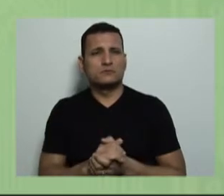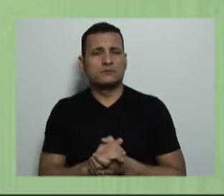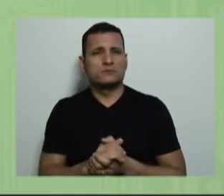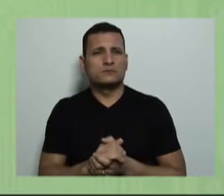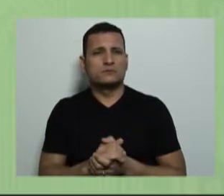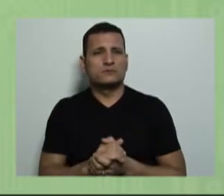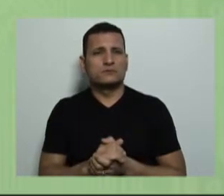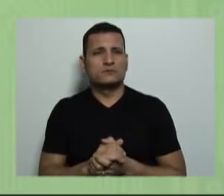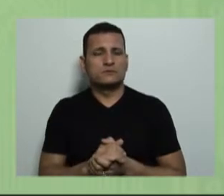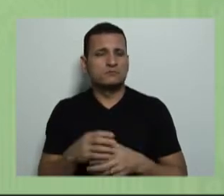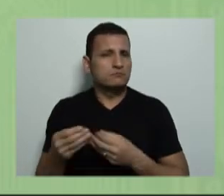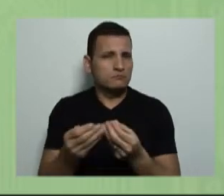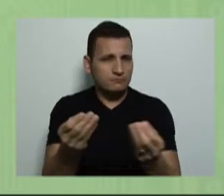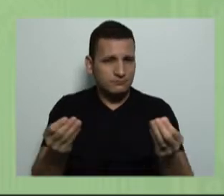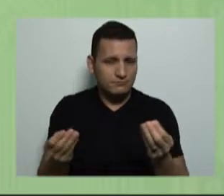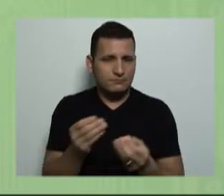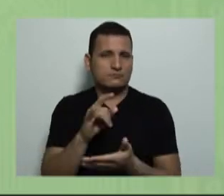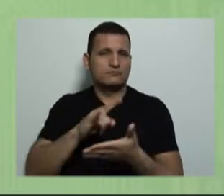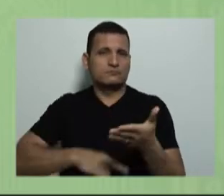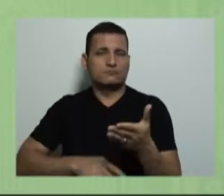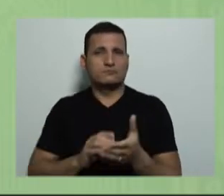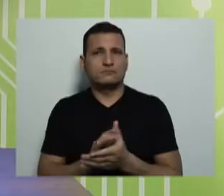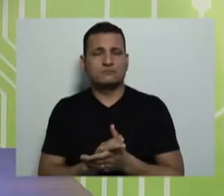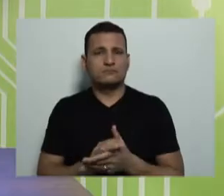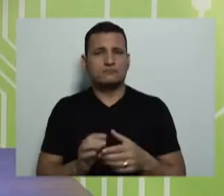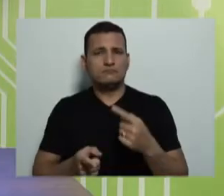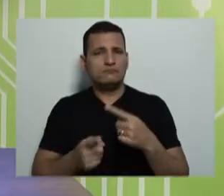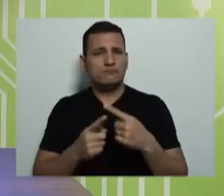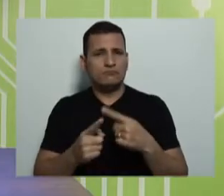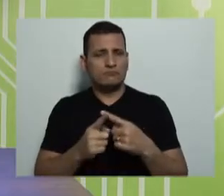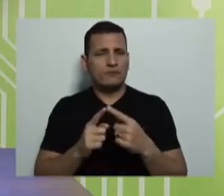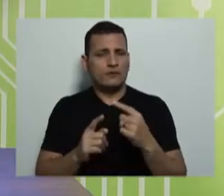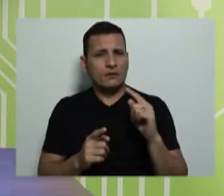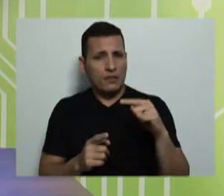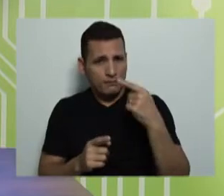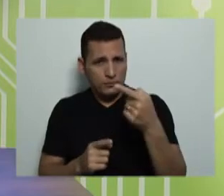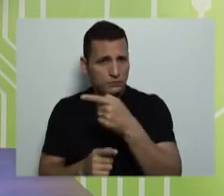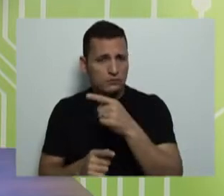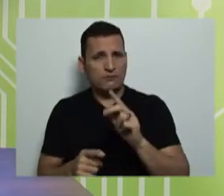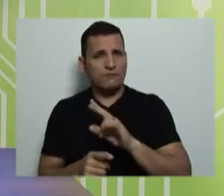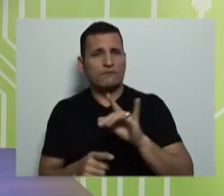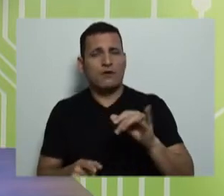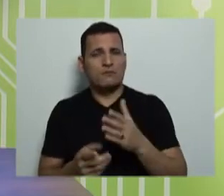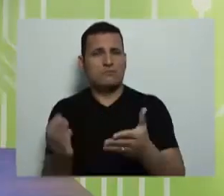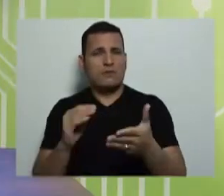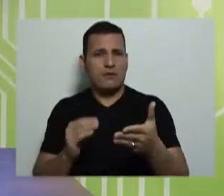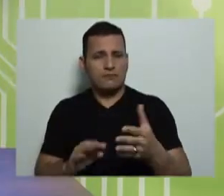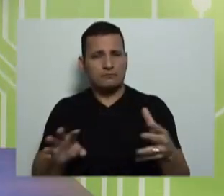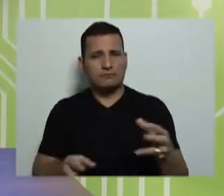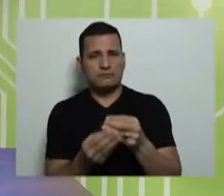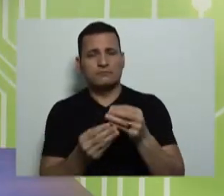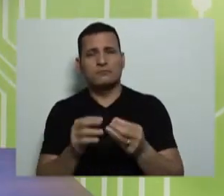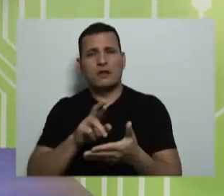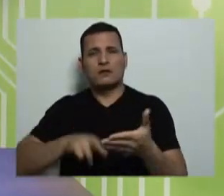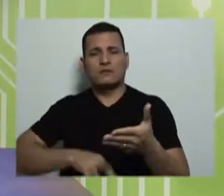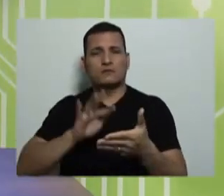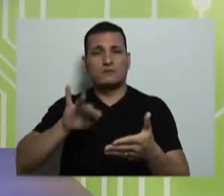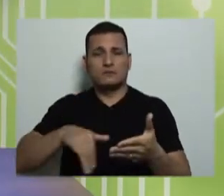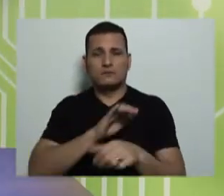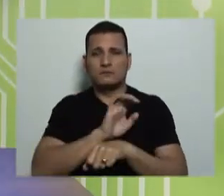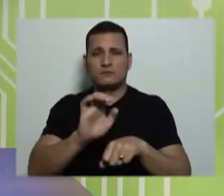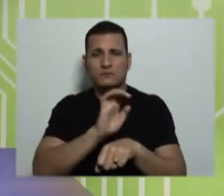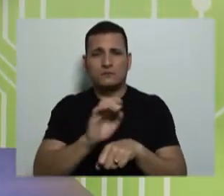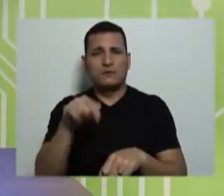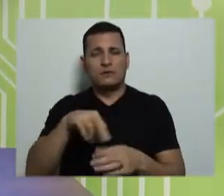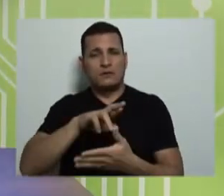fornecer esses documentos? Porque posteriormente eles irão compor o relatório final de estágio. Esse relatório final de estágio,